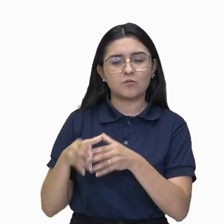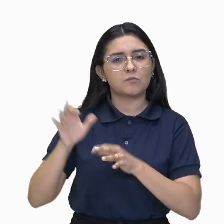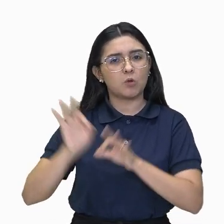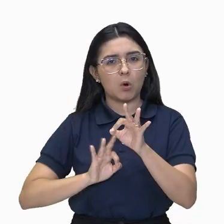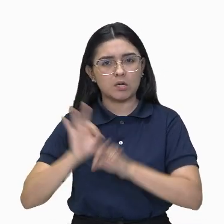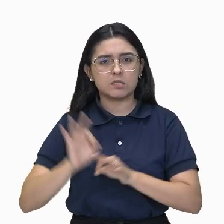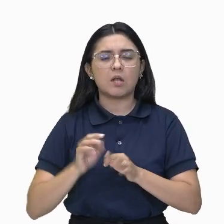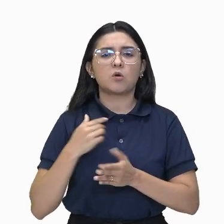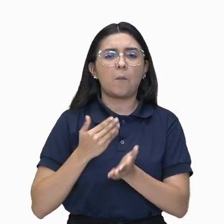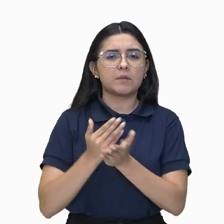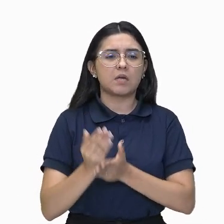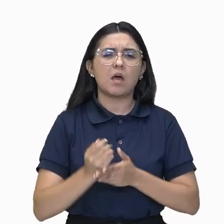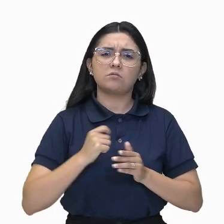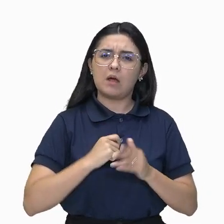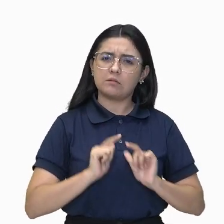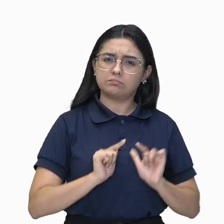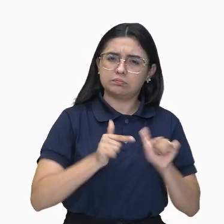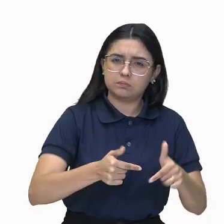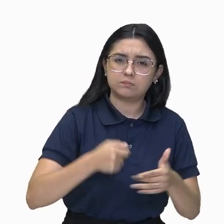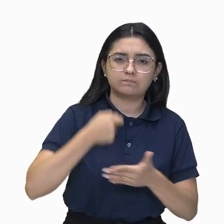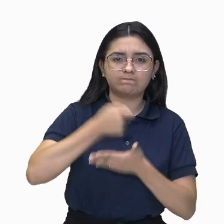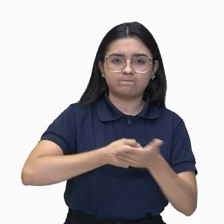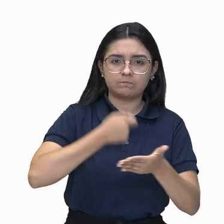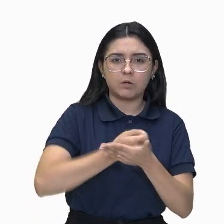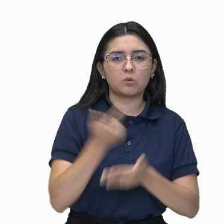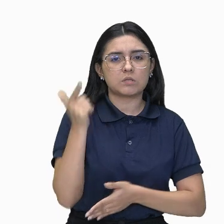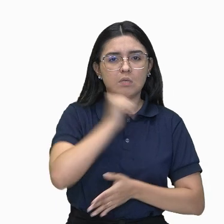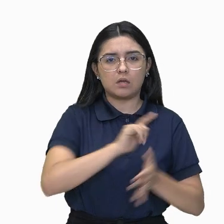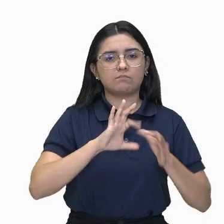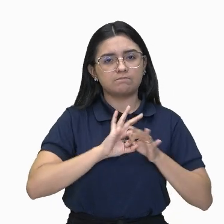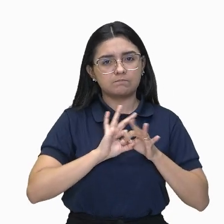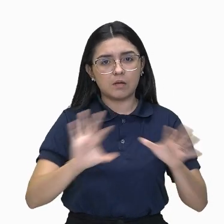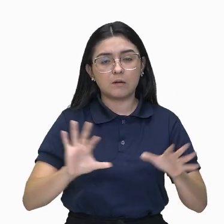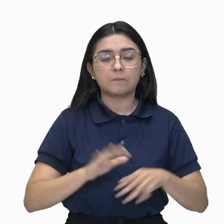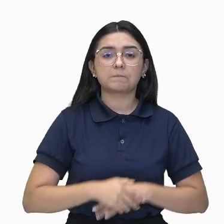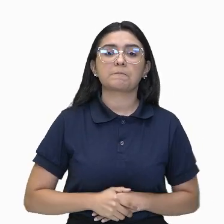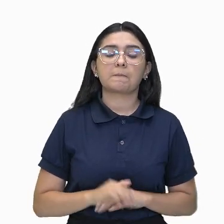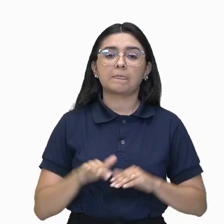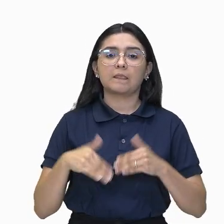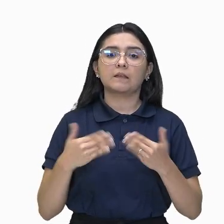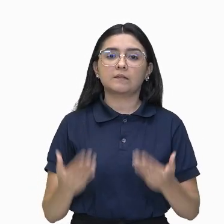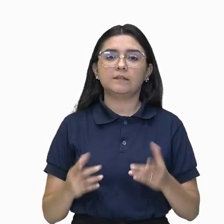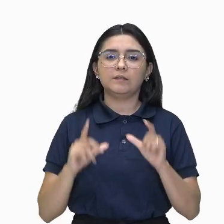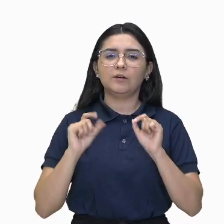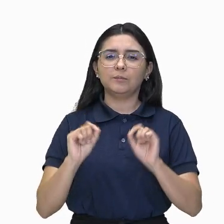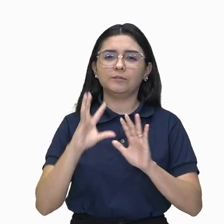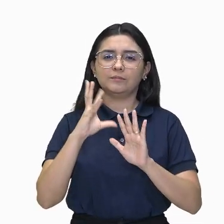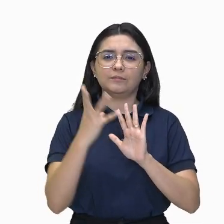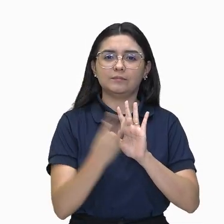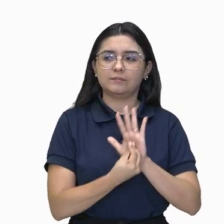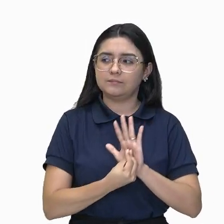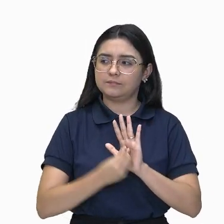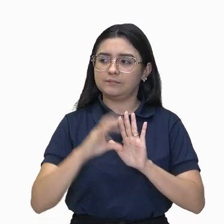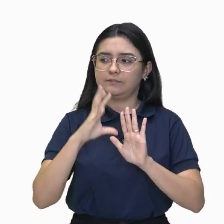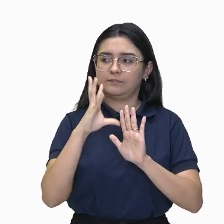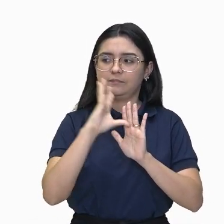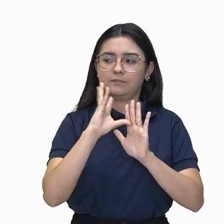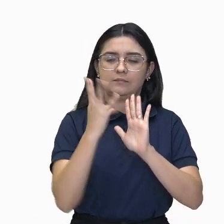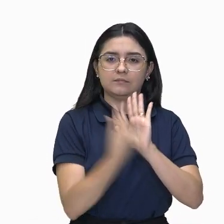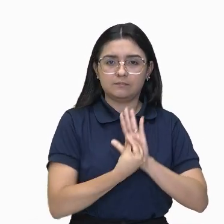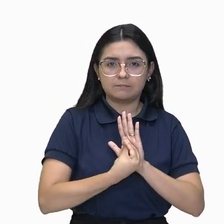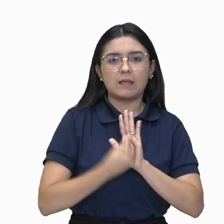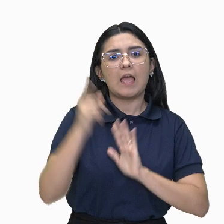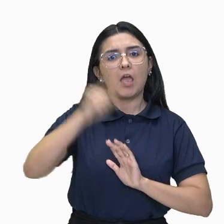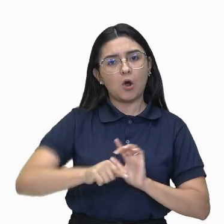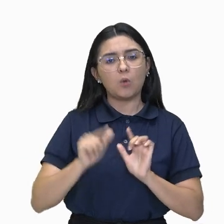É deles que nasce a iniciativa da libertação. Os quilombos são um exemplo desse movimento